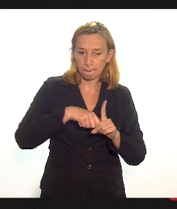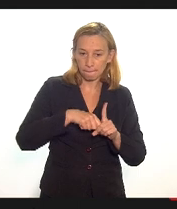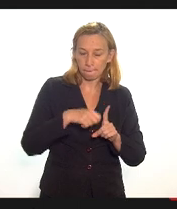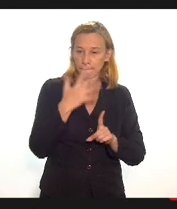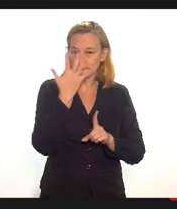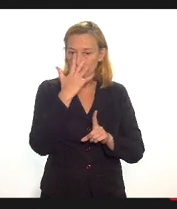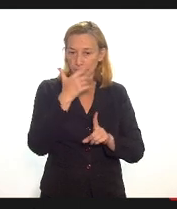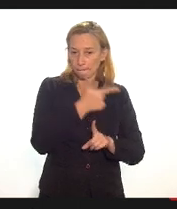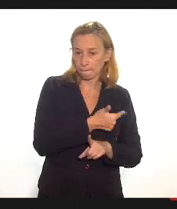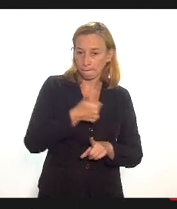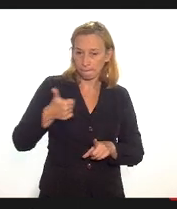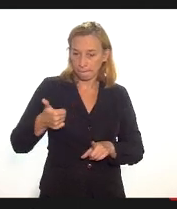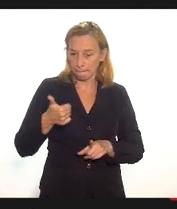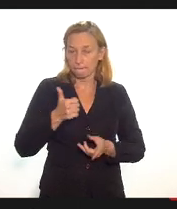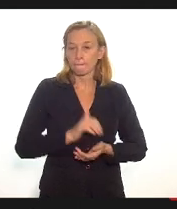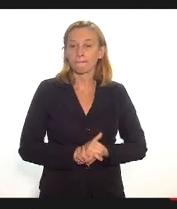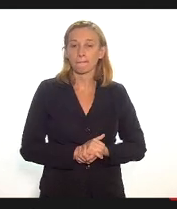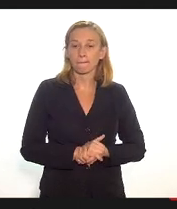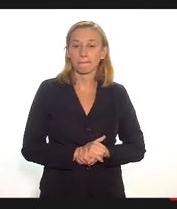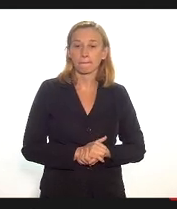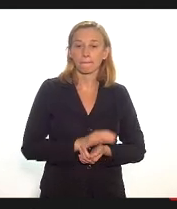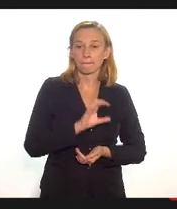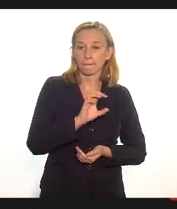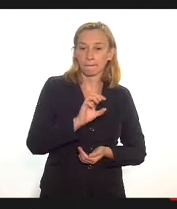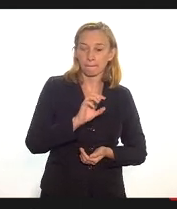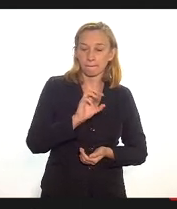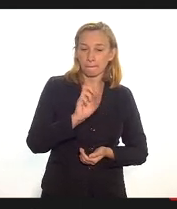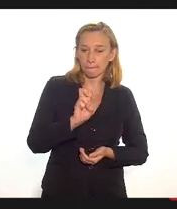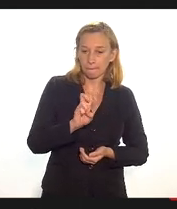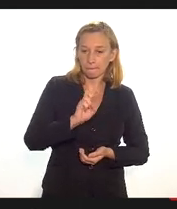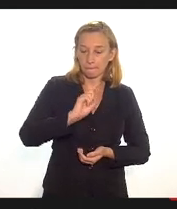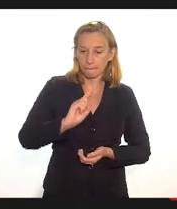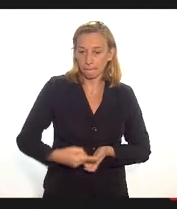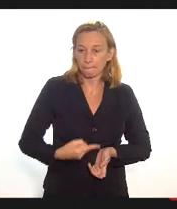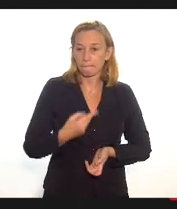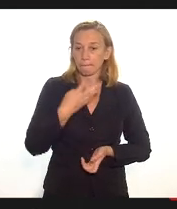de 2021, de